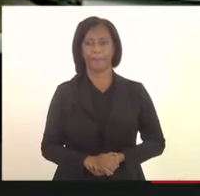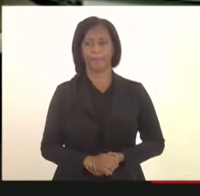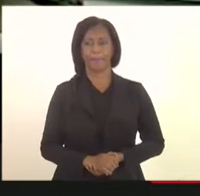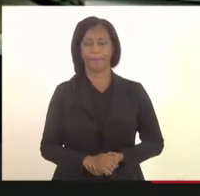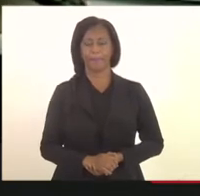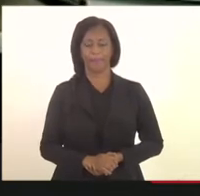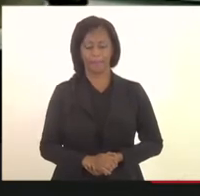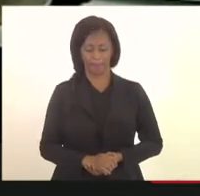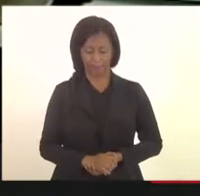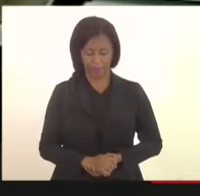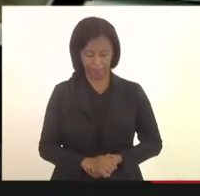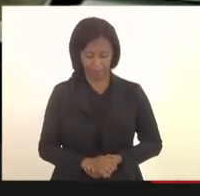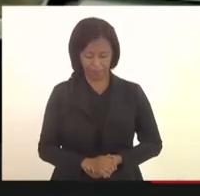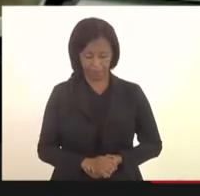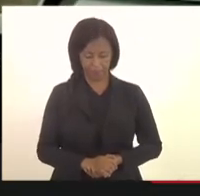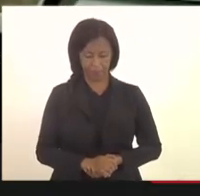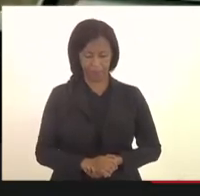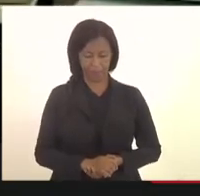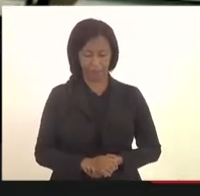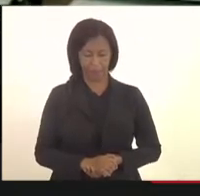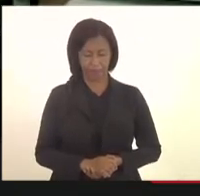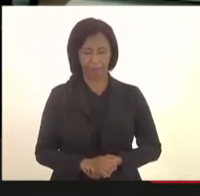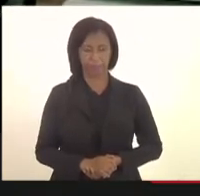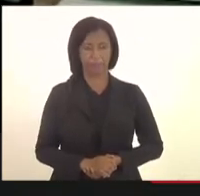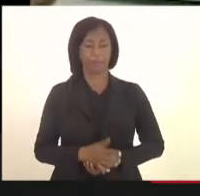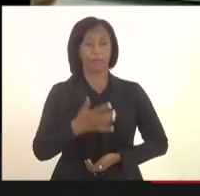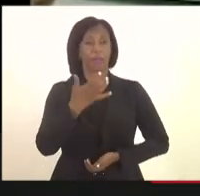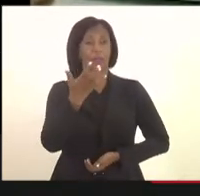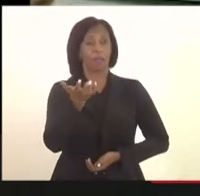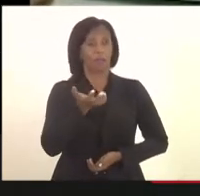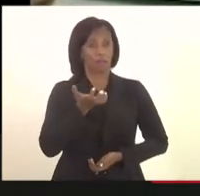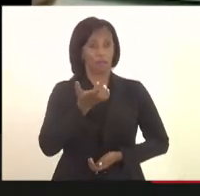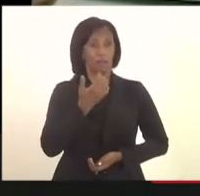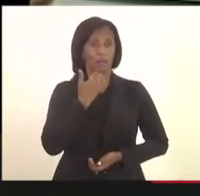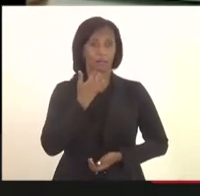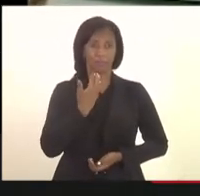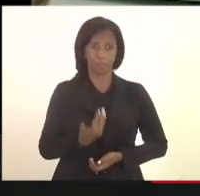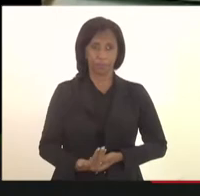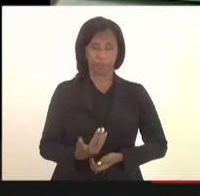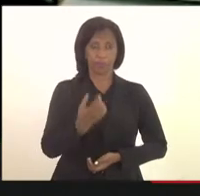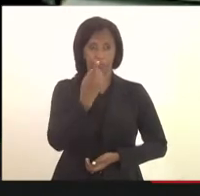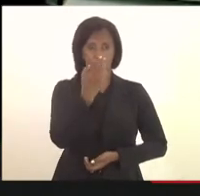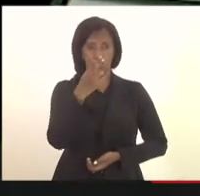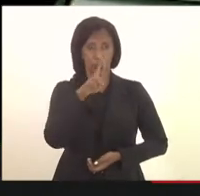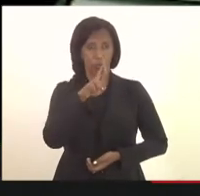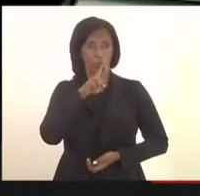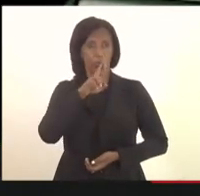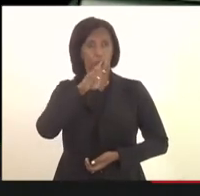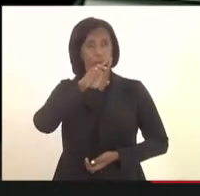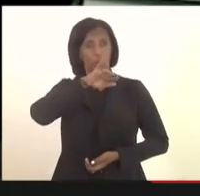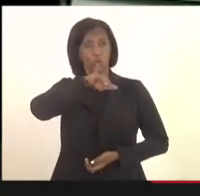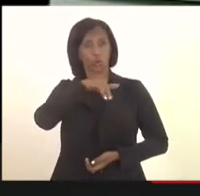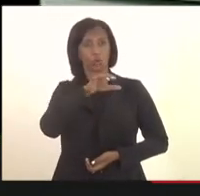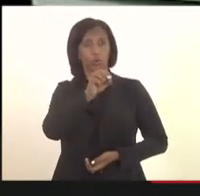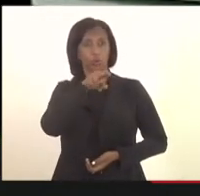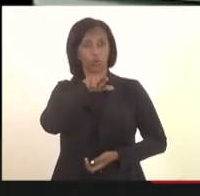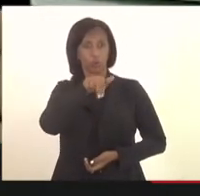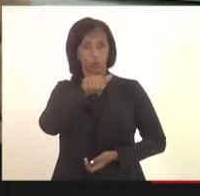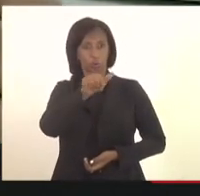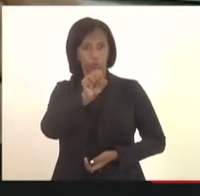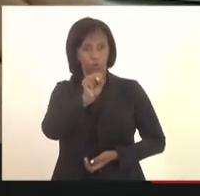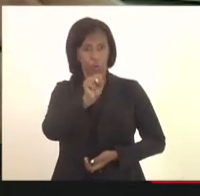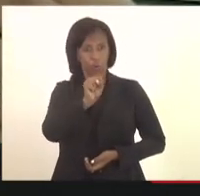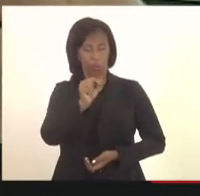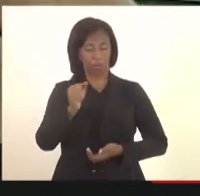Queria alertar ao doutor Jonas Castro e agora, a partir